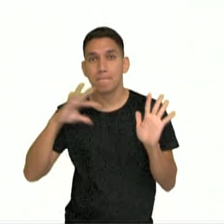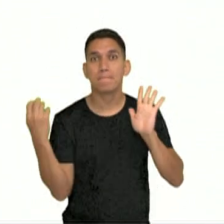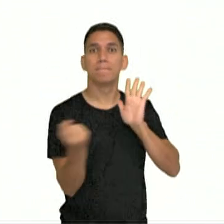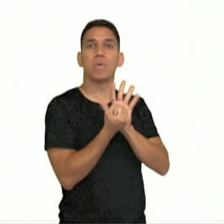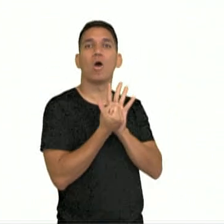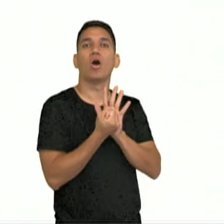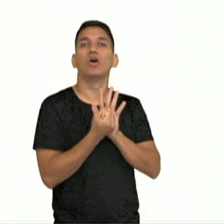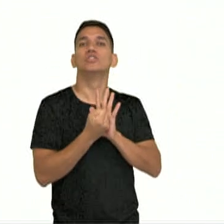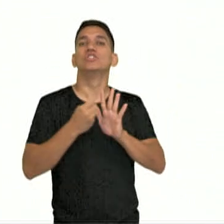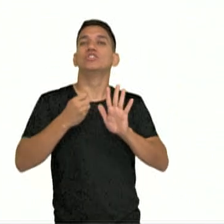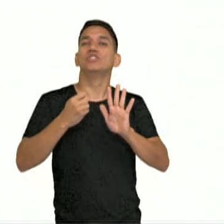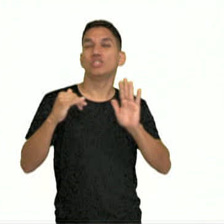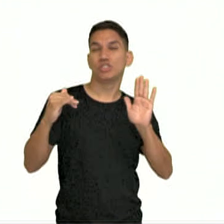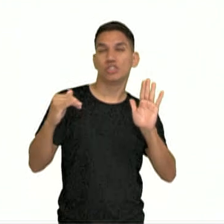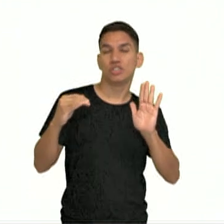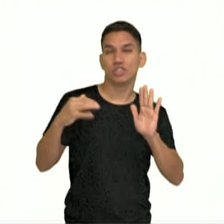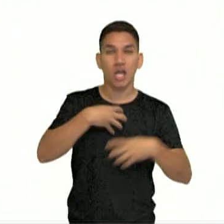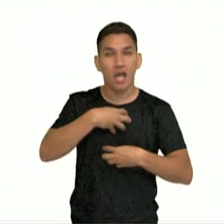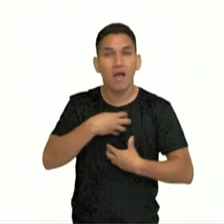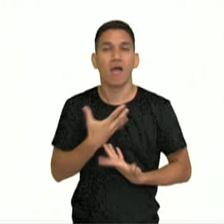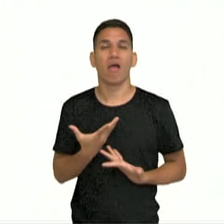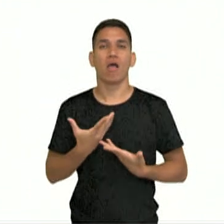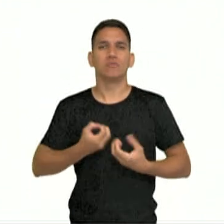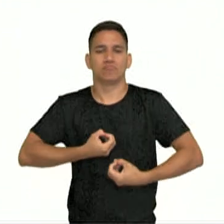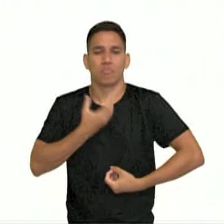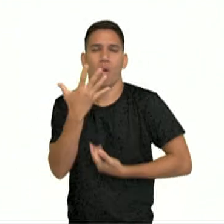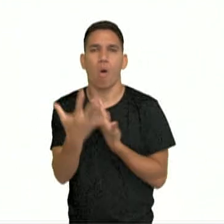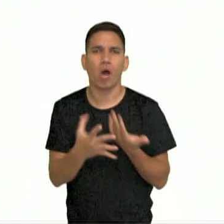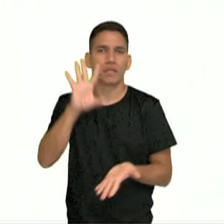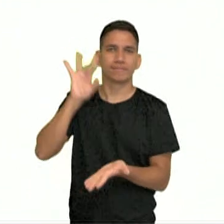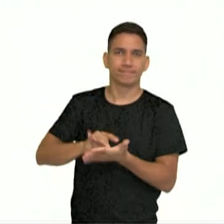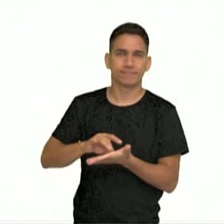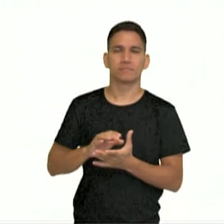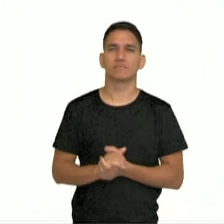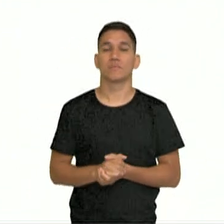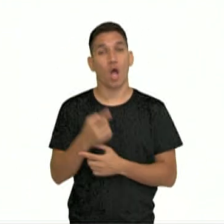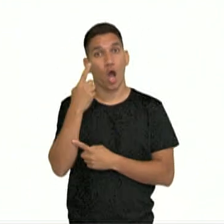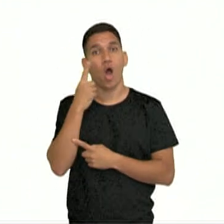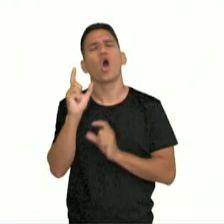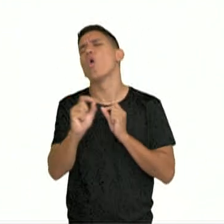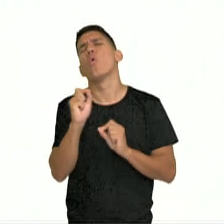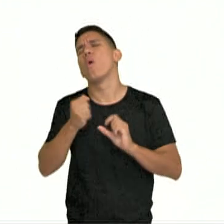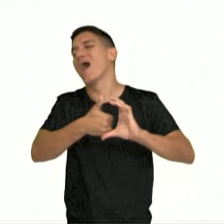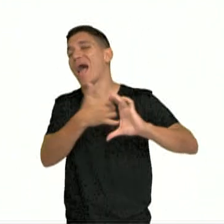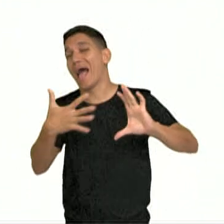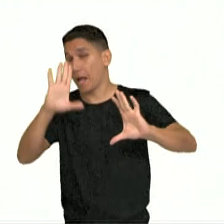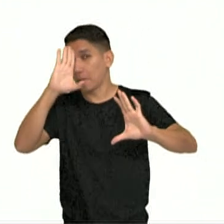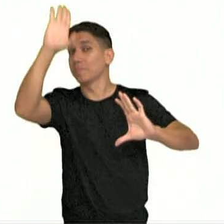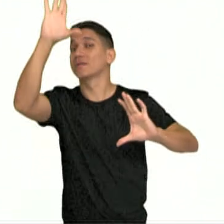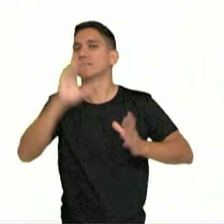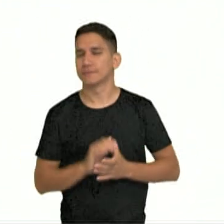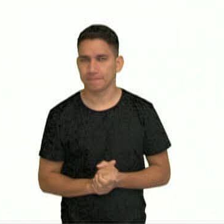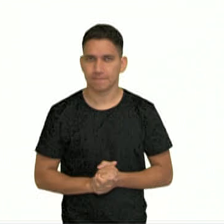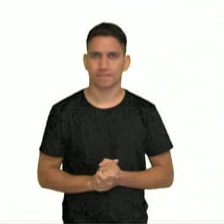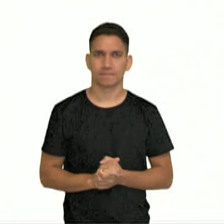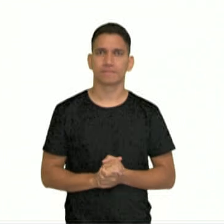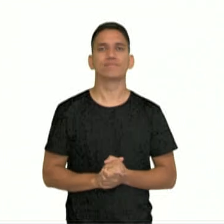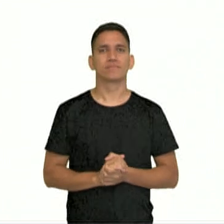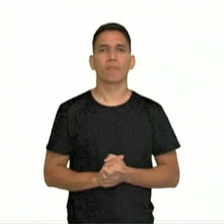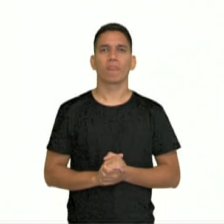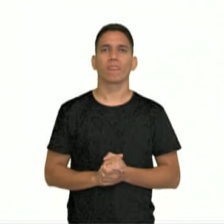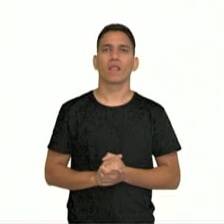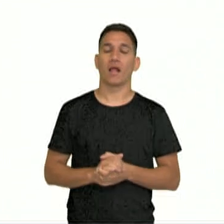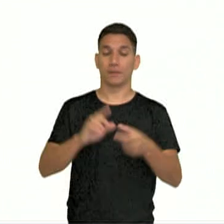arte concreta, da poesia concreta. Pessoal, olha aqui, ó, qual que é a característica principal?